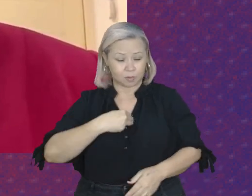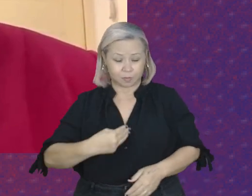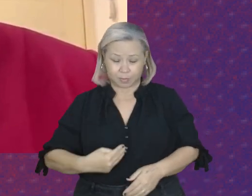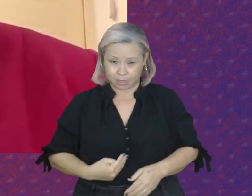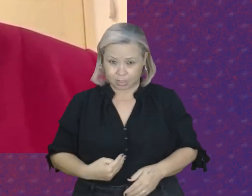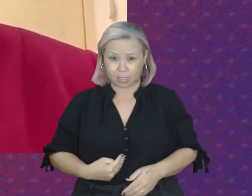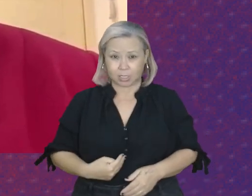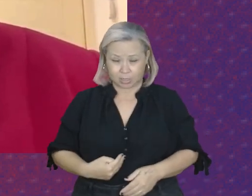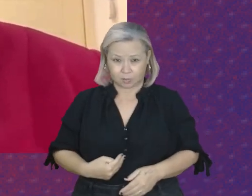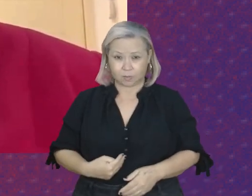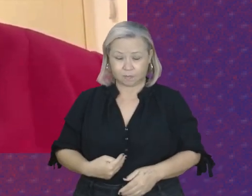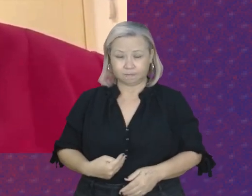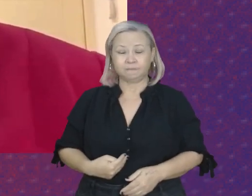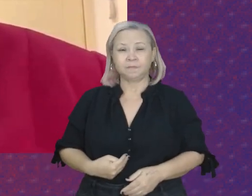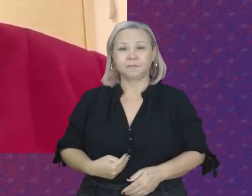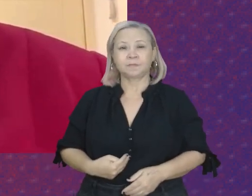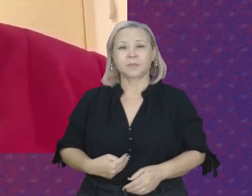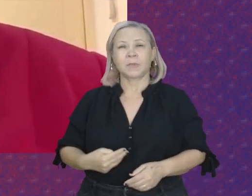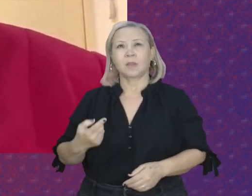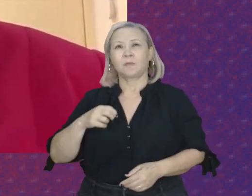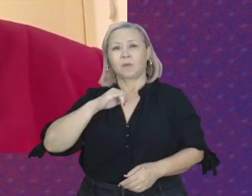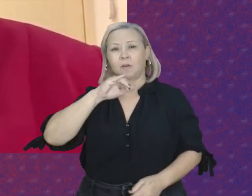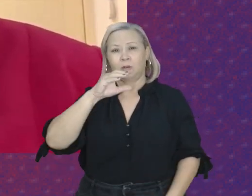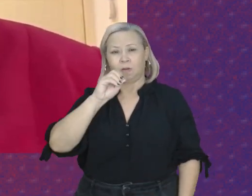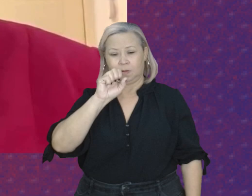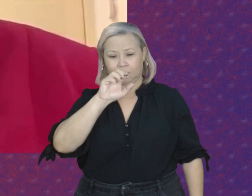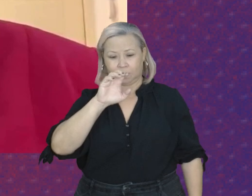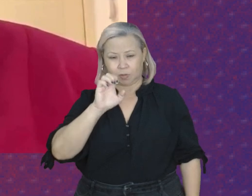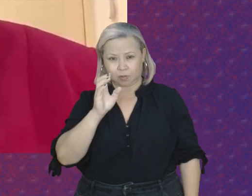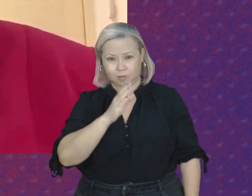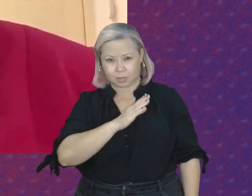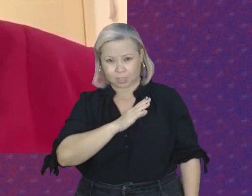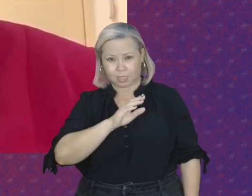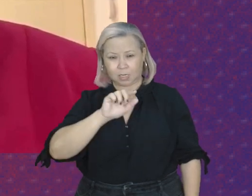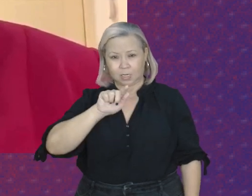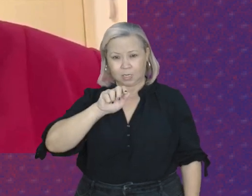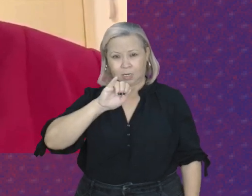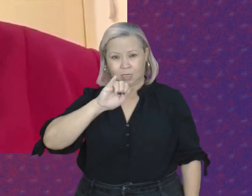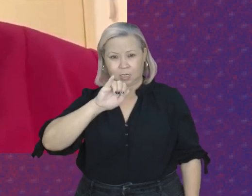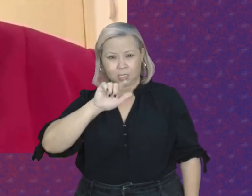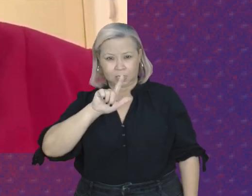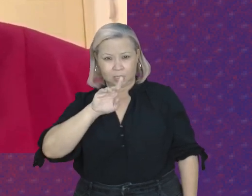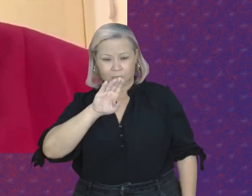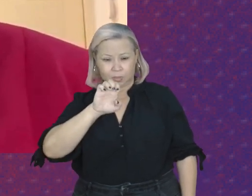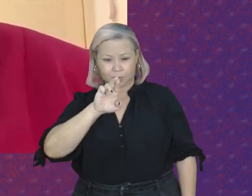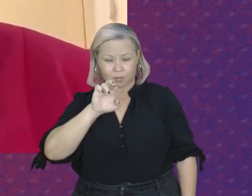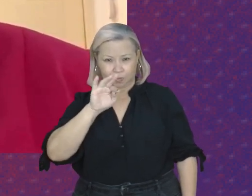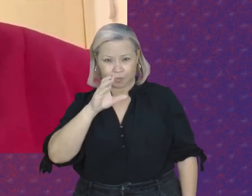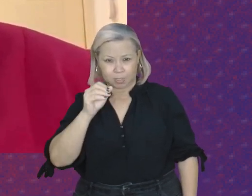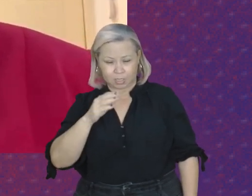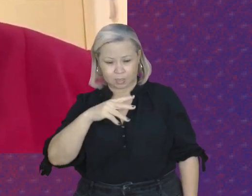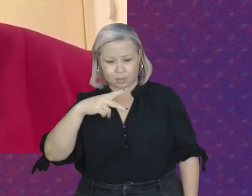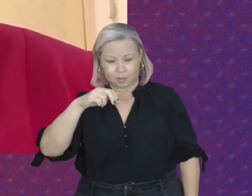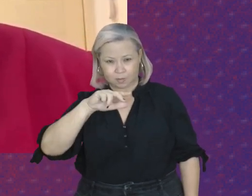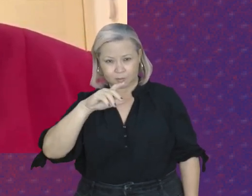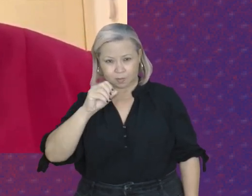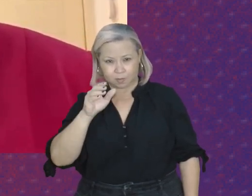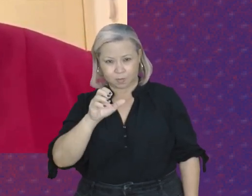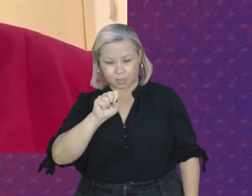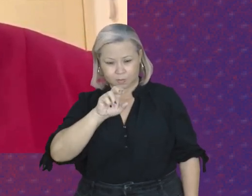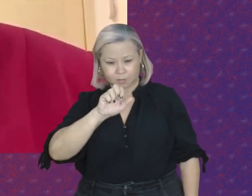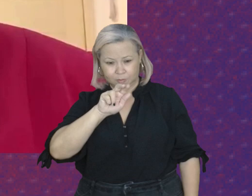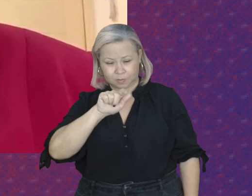gente registrar, foi o José Gregório, o Gilberto Saboia, o Paulo Sérgio Pinheiro,